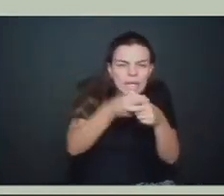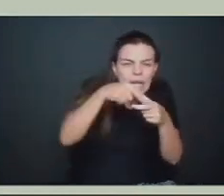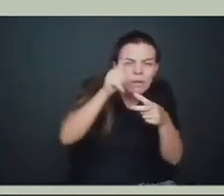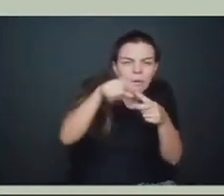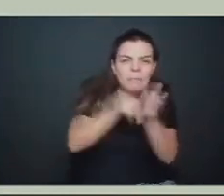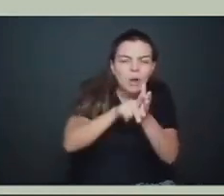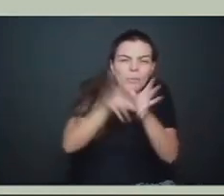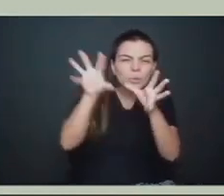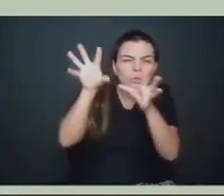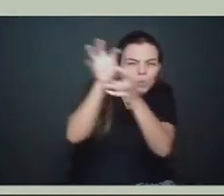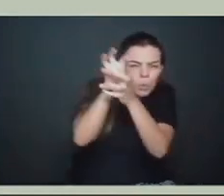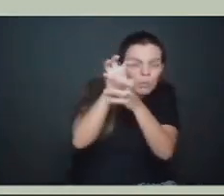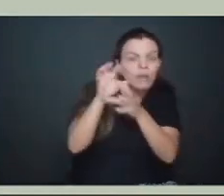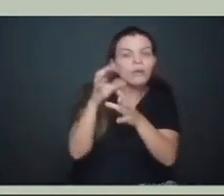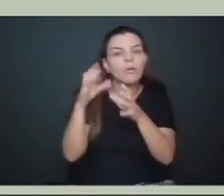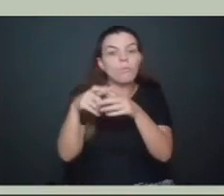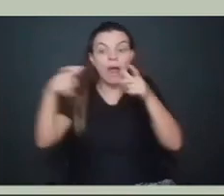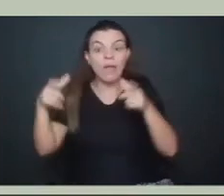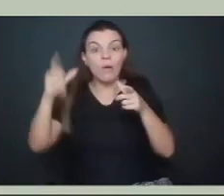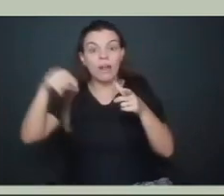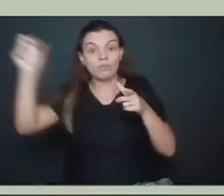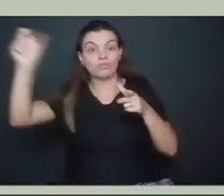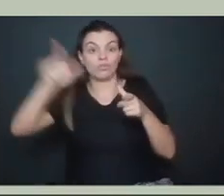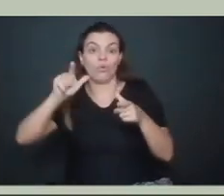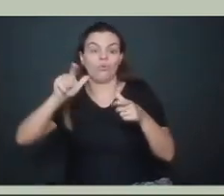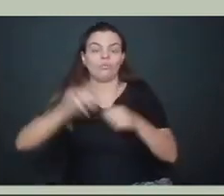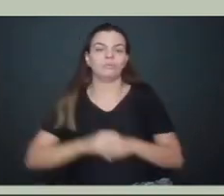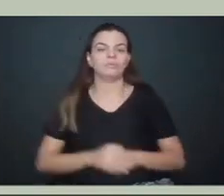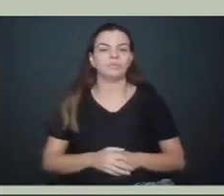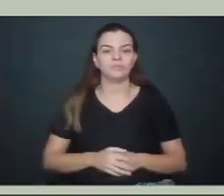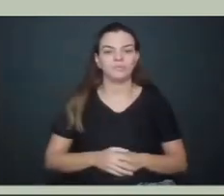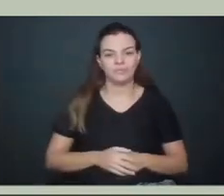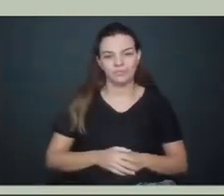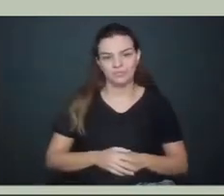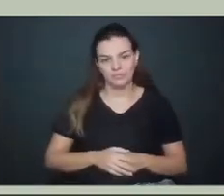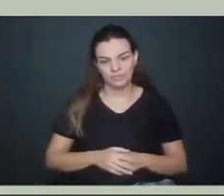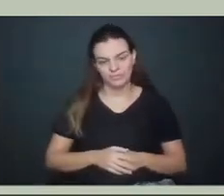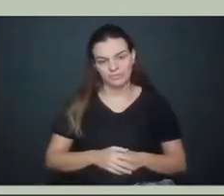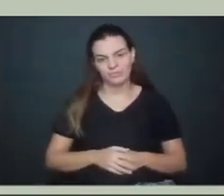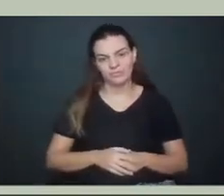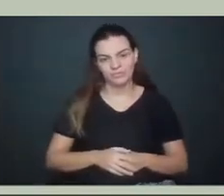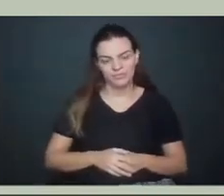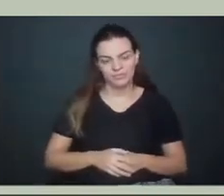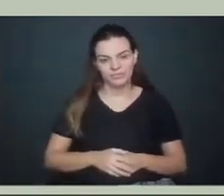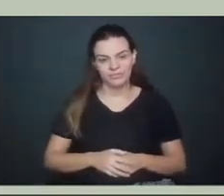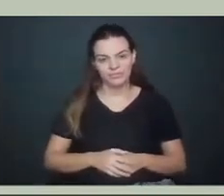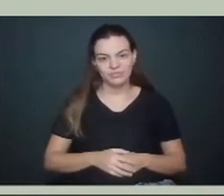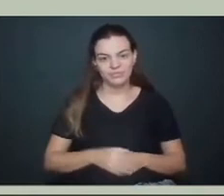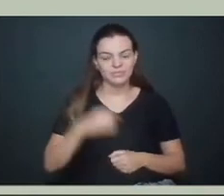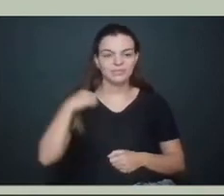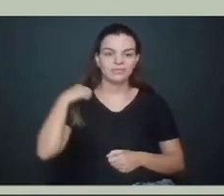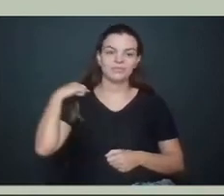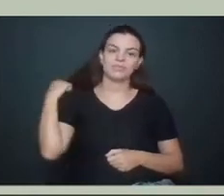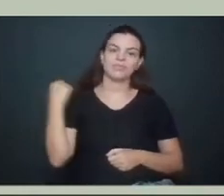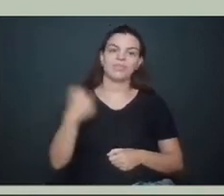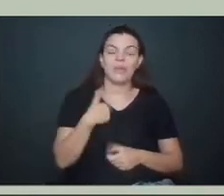está na sombra. Gente, de novo... Queridos, não é minha vocação, mas eu queria tanto trabalhar com um coletivo